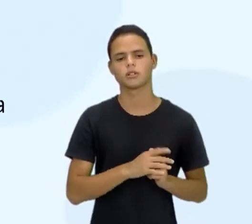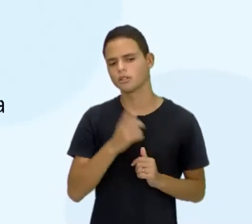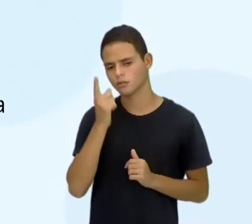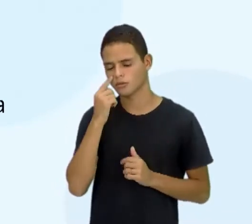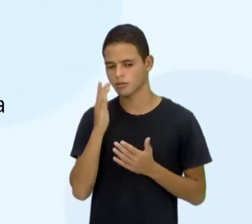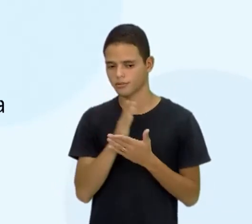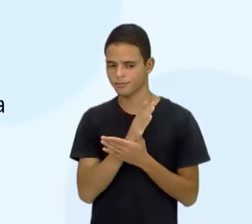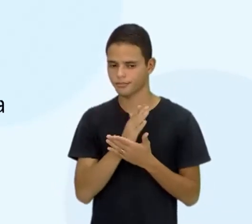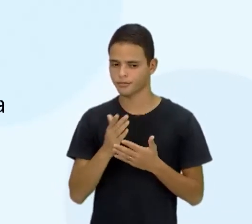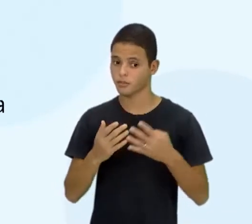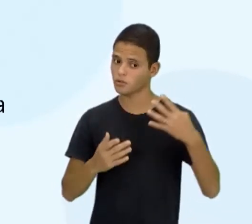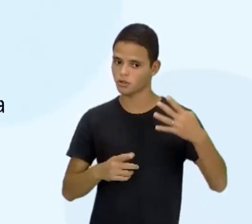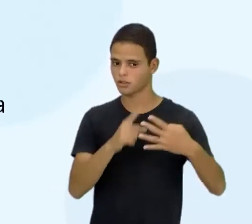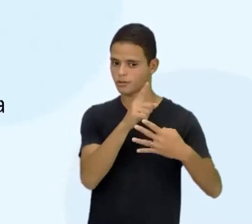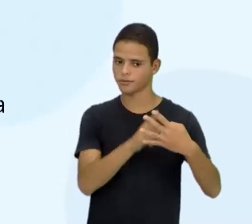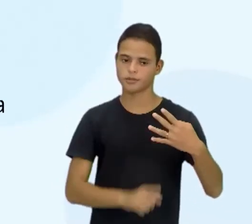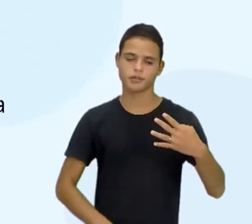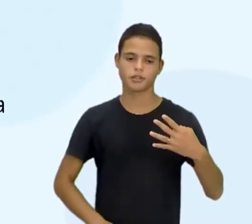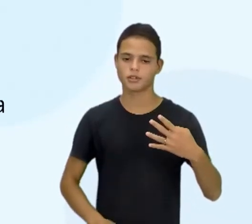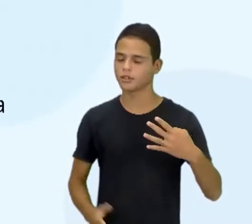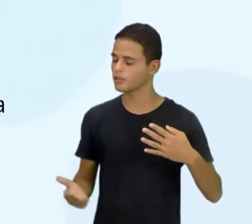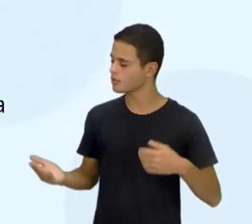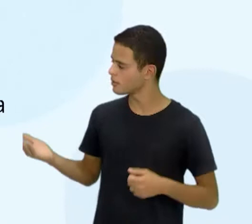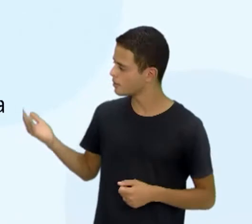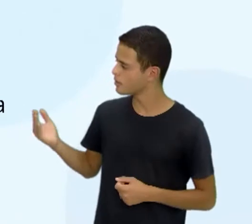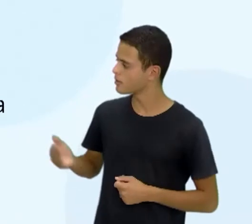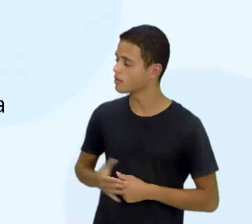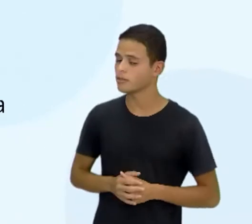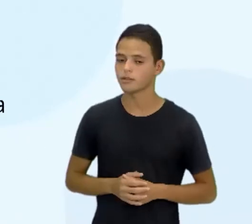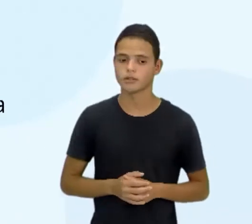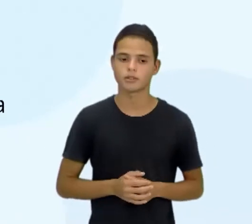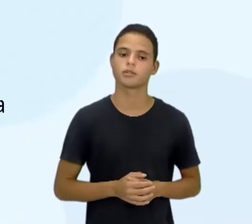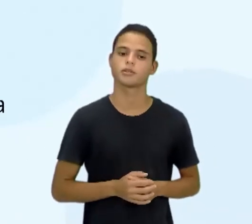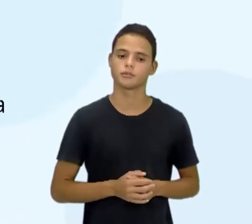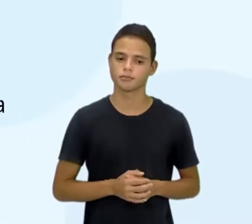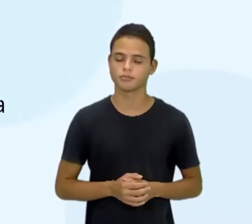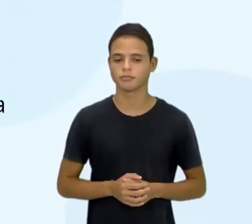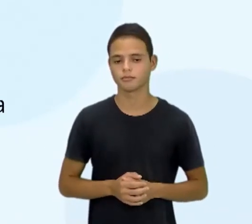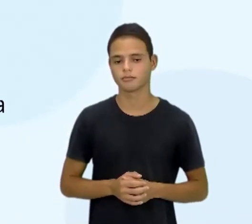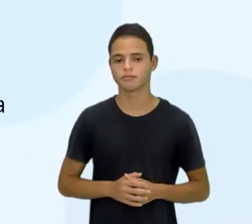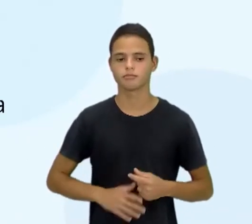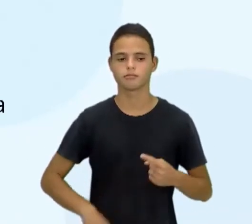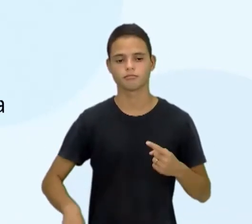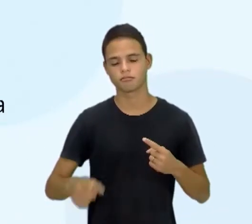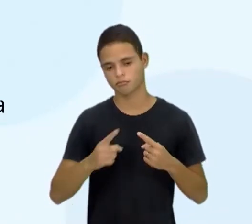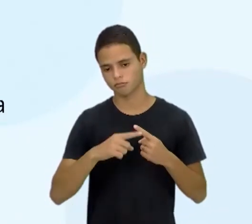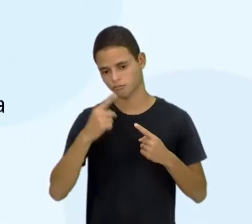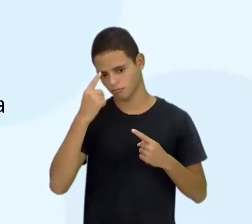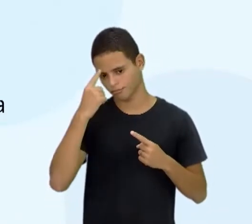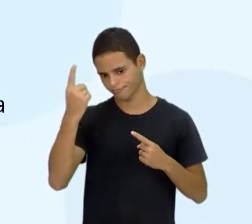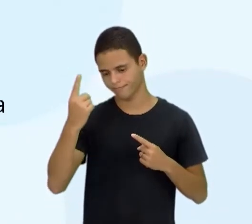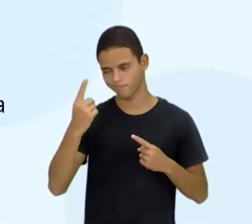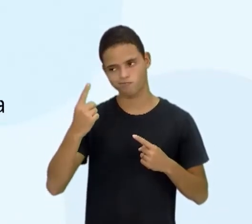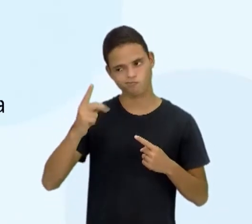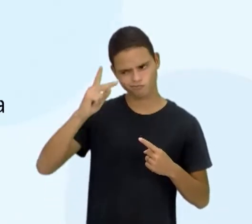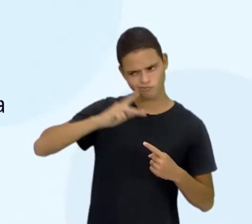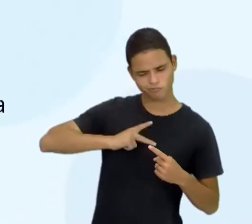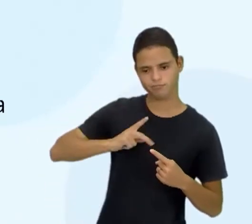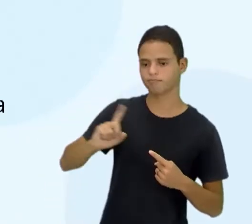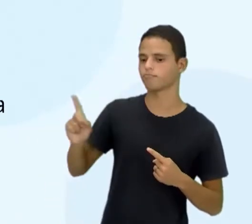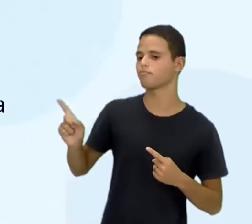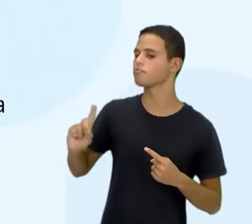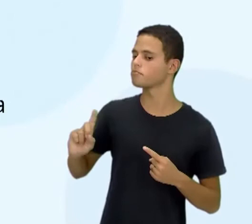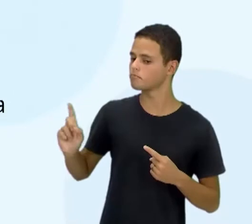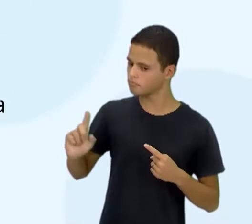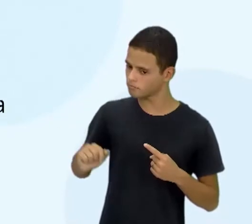algumas delas. Então, um texto de divulgação científica, né, no artigo, ele pensa o seguinte, tem que ser impessoal.